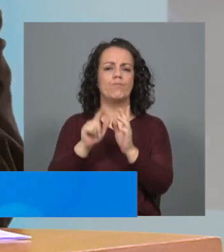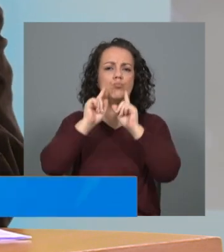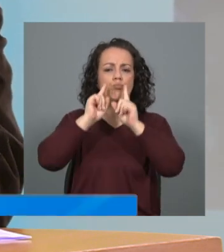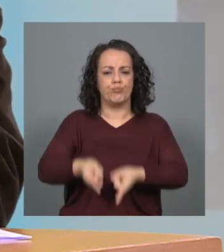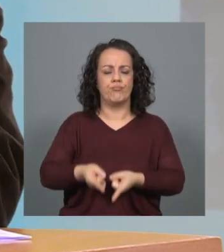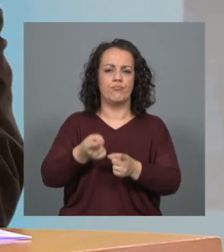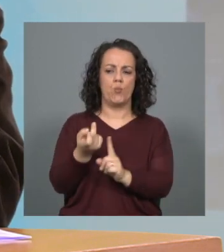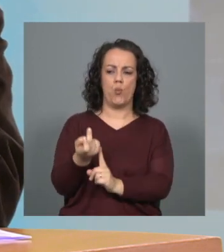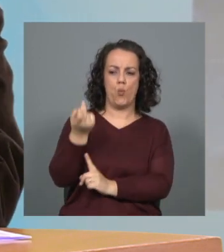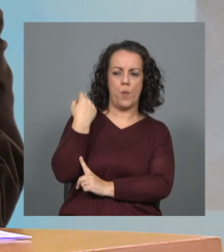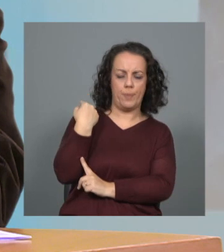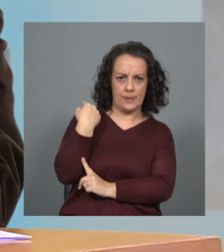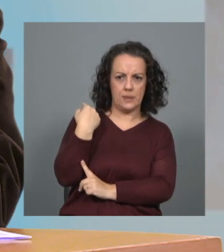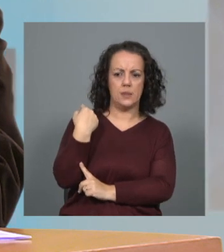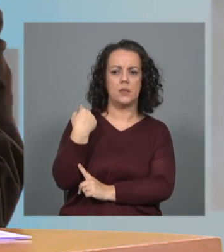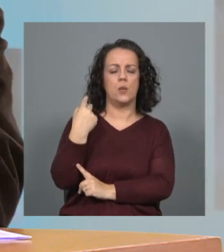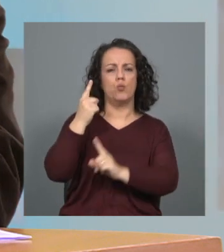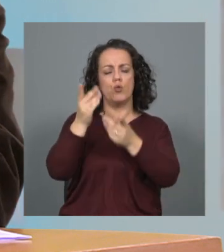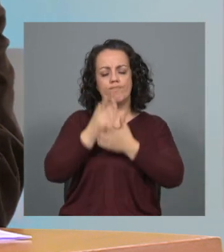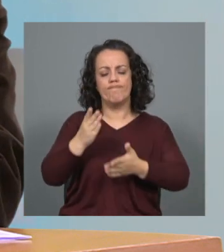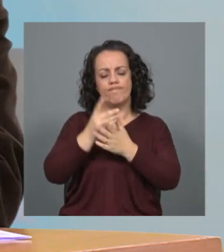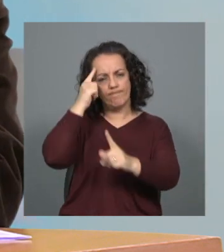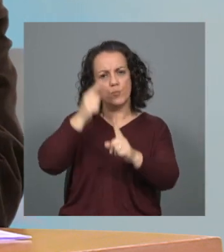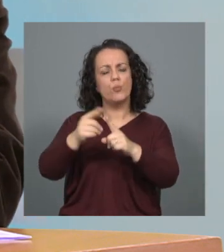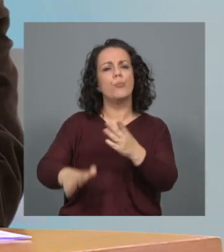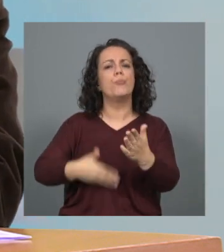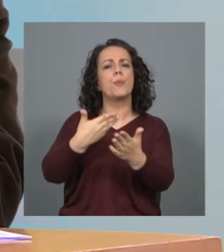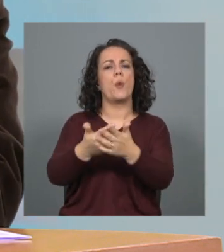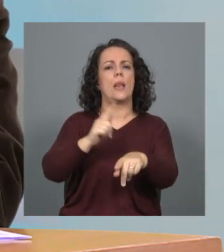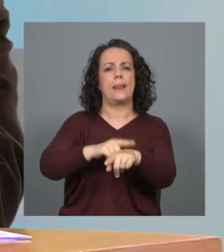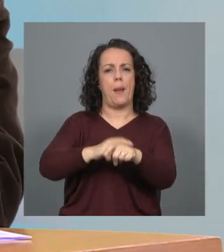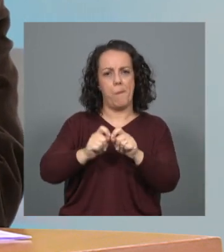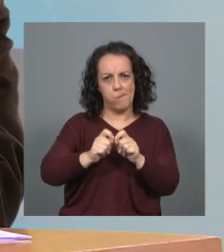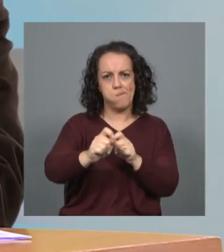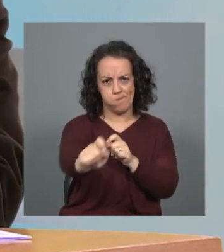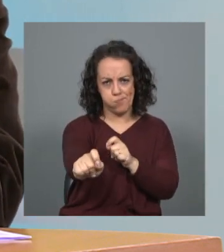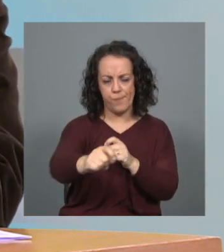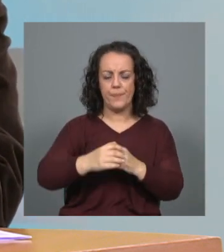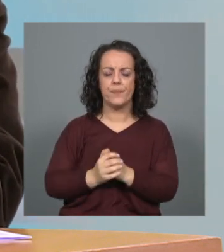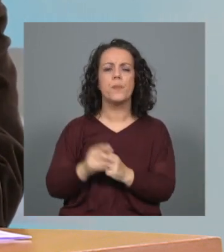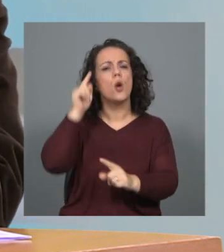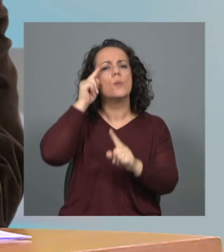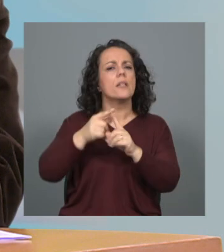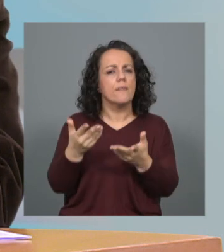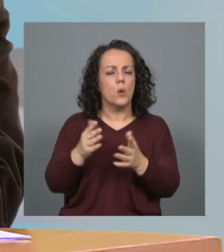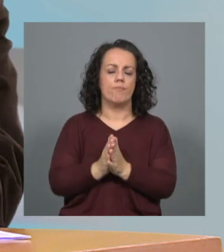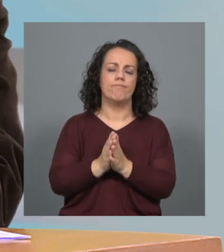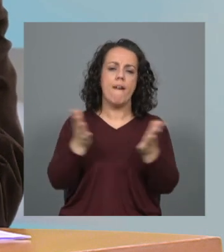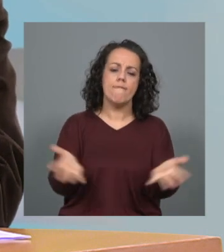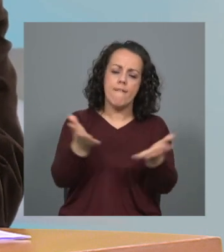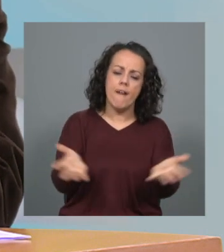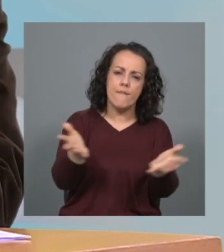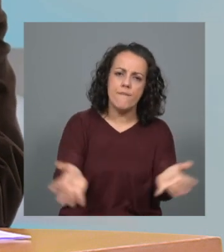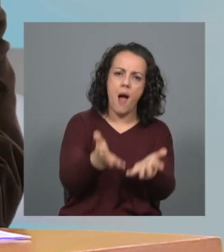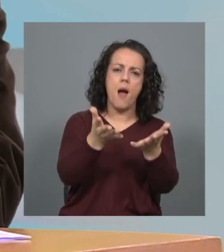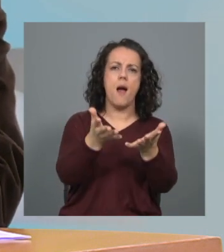passado. É uma proposta a médio e longo prazo que visa dinamizar, digamos assim, e envolver